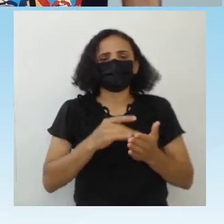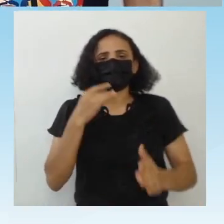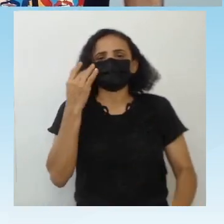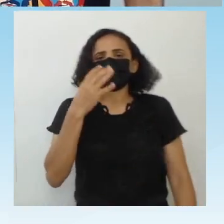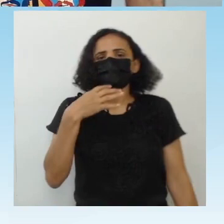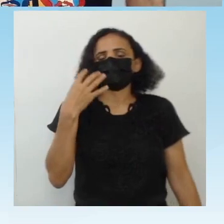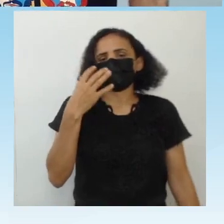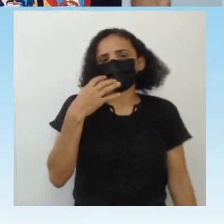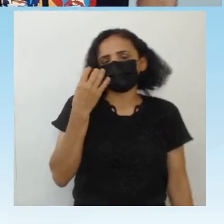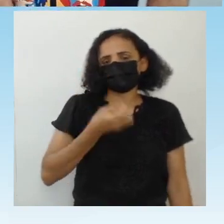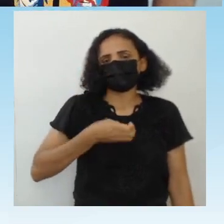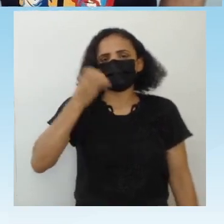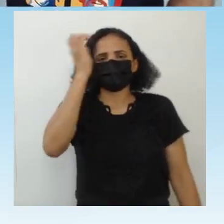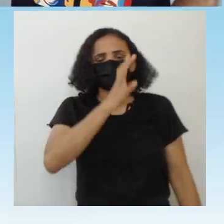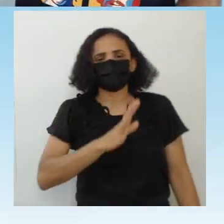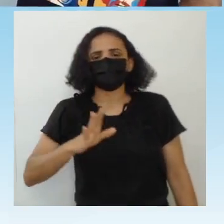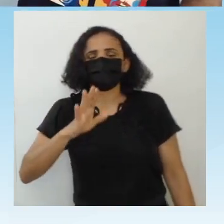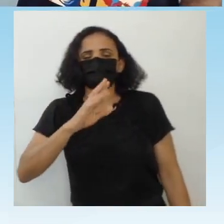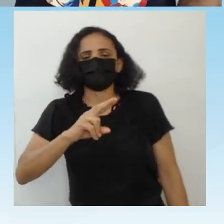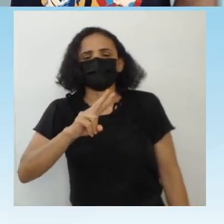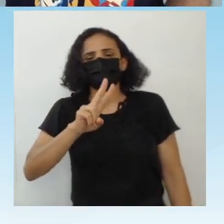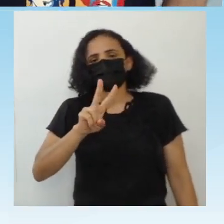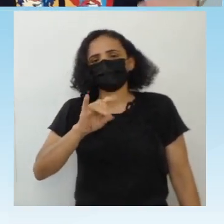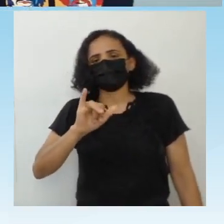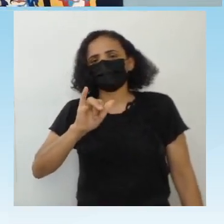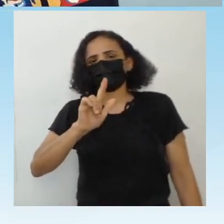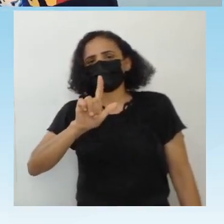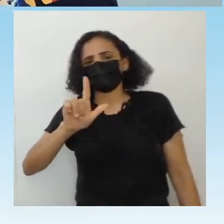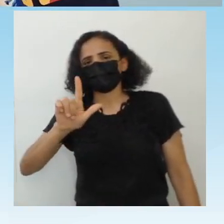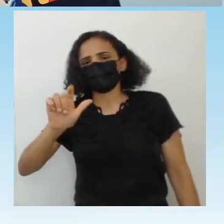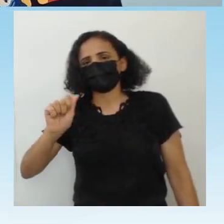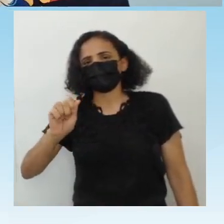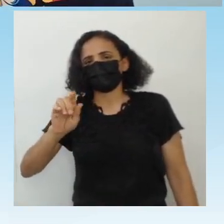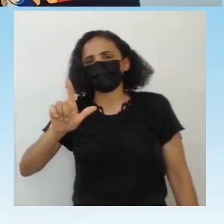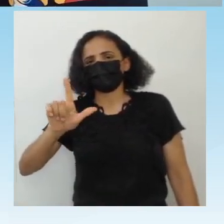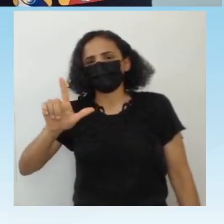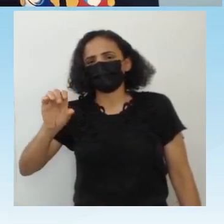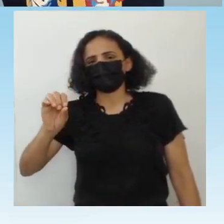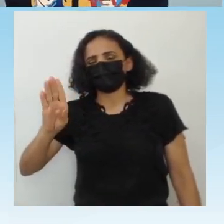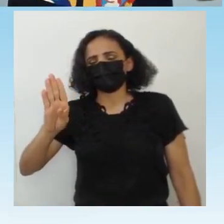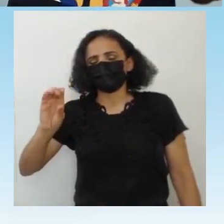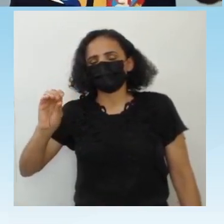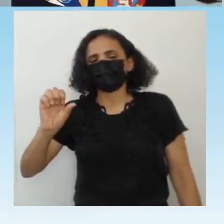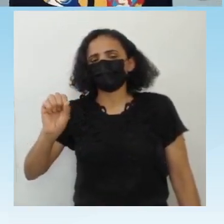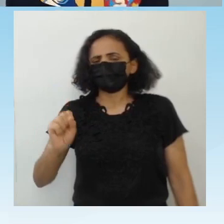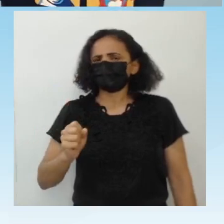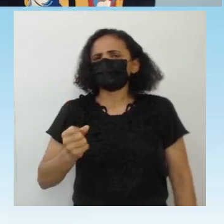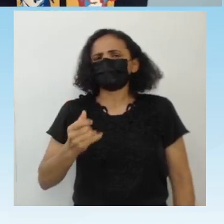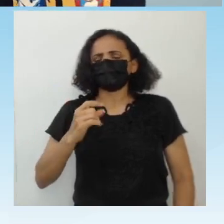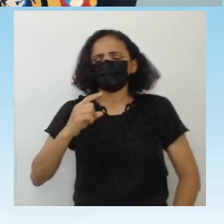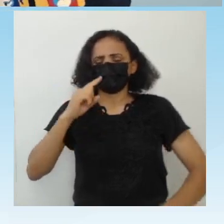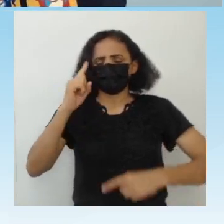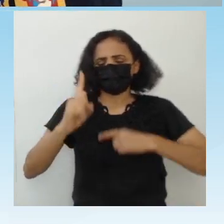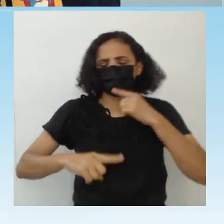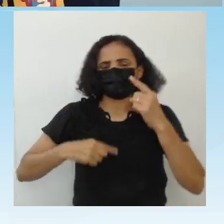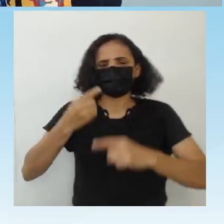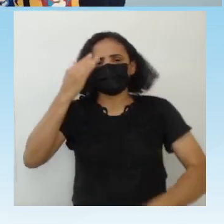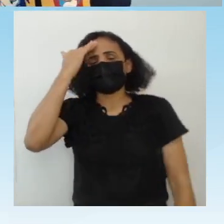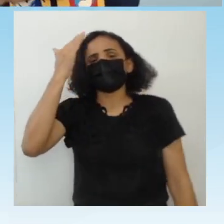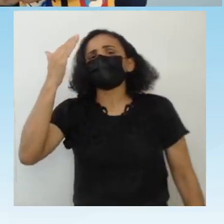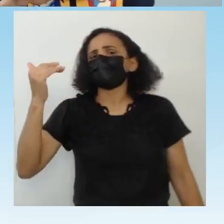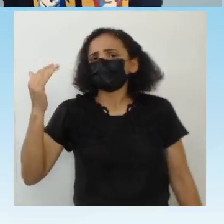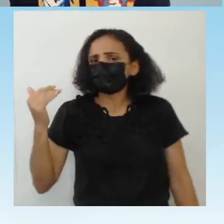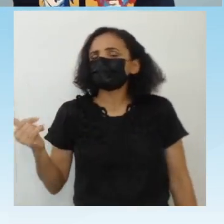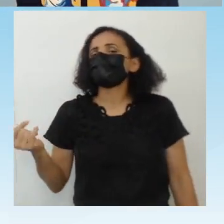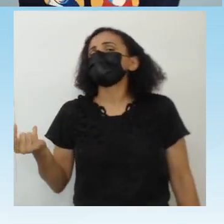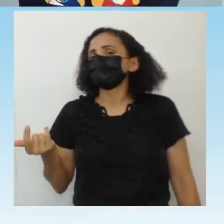música brasileira. Então, o Villa-Lobos ficou muito famoso pelo fato de misturar a música clássica, a música erudita, com o popular,